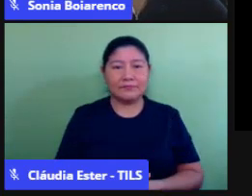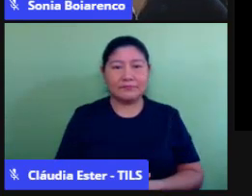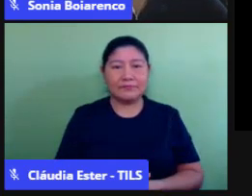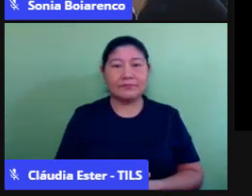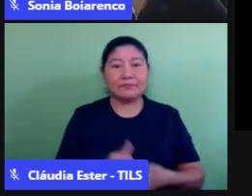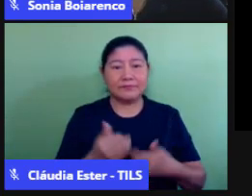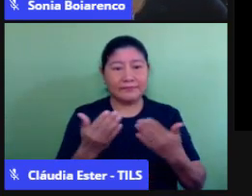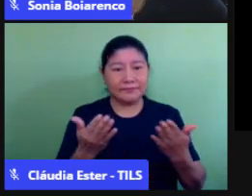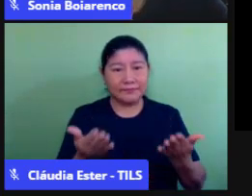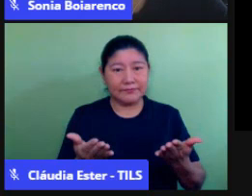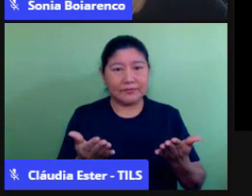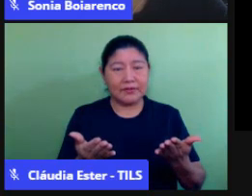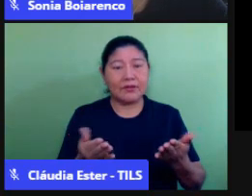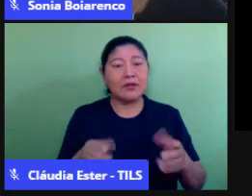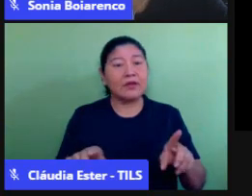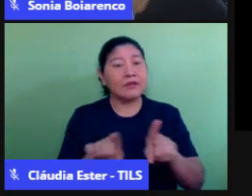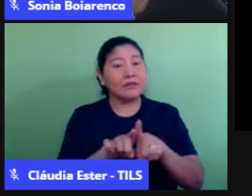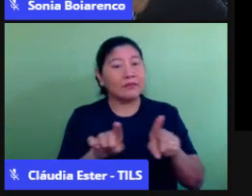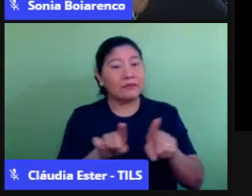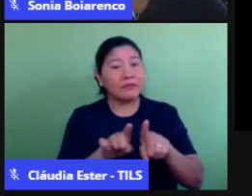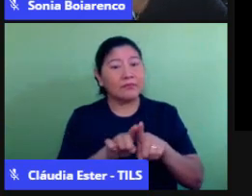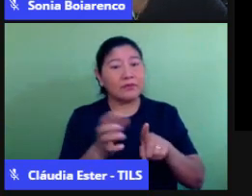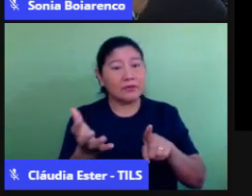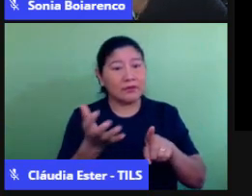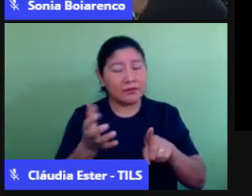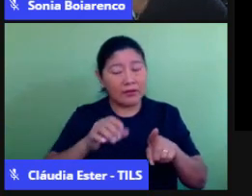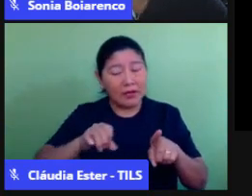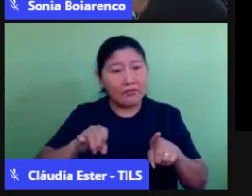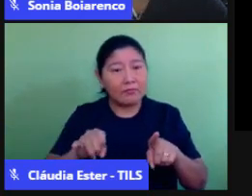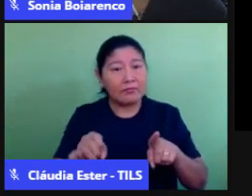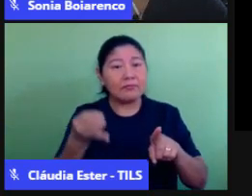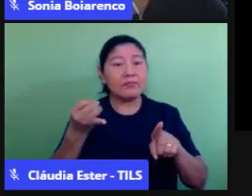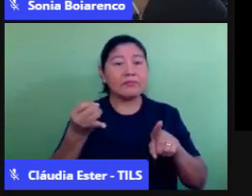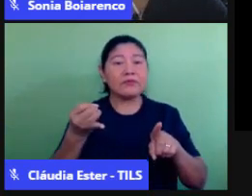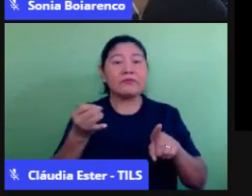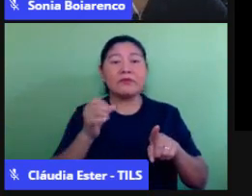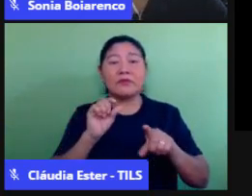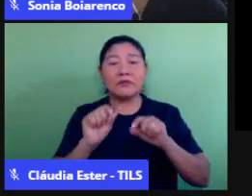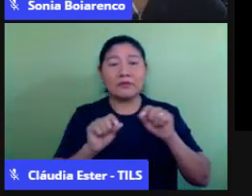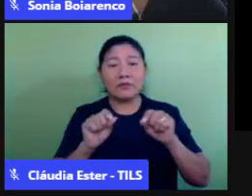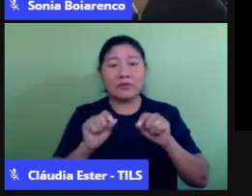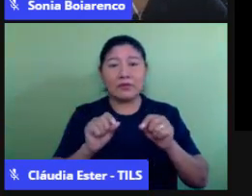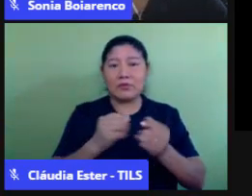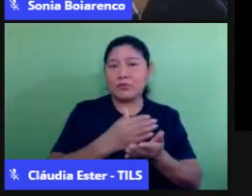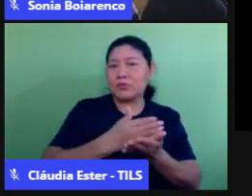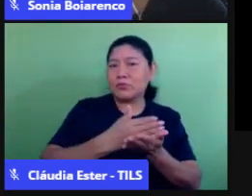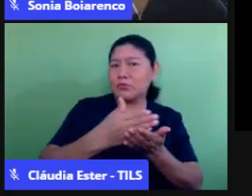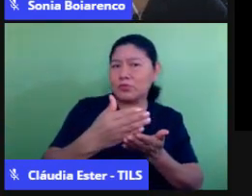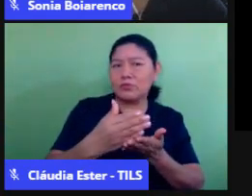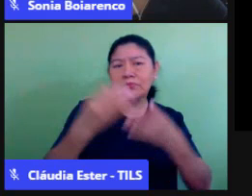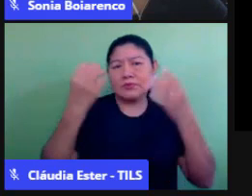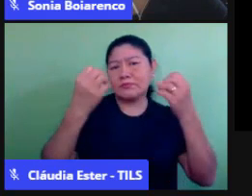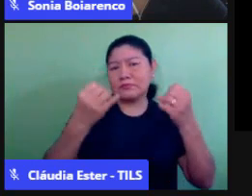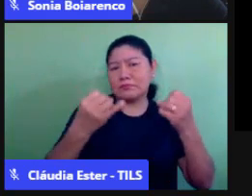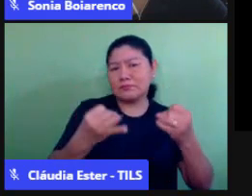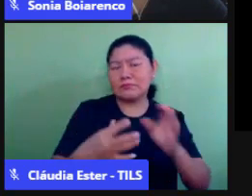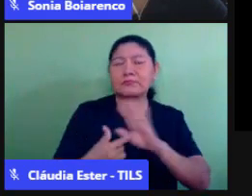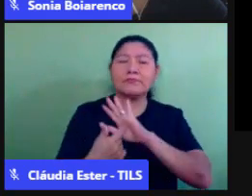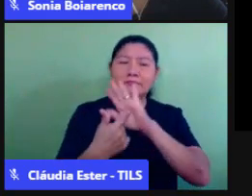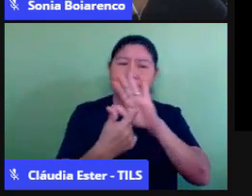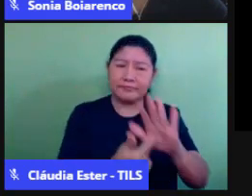Bem, queremos, na oportunidade também, após essa primeira fala de apresentação,